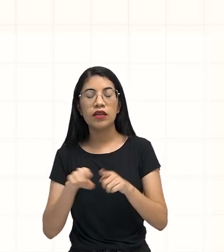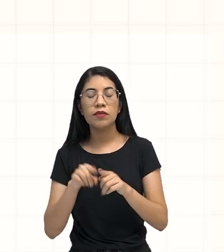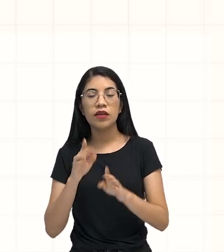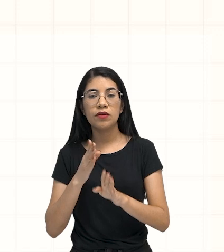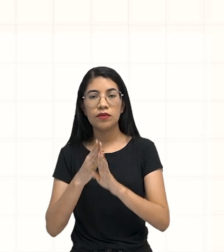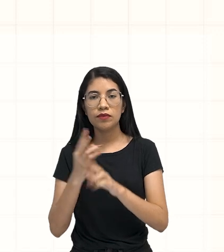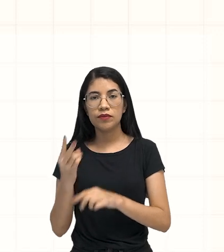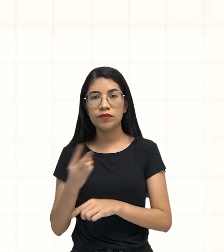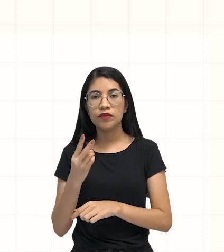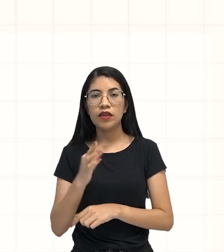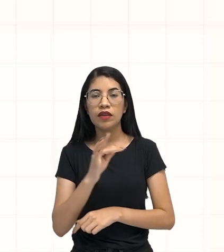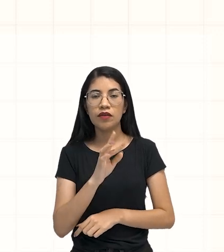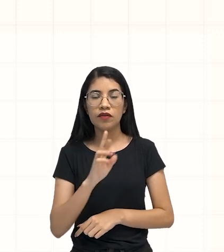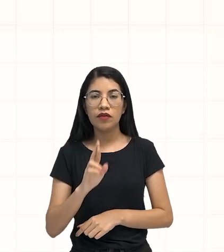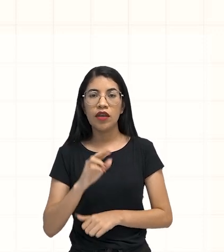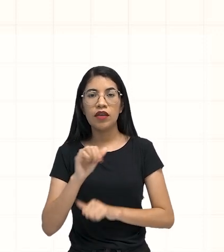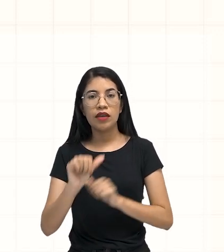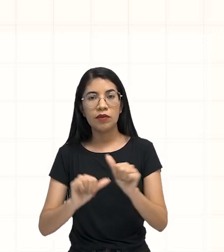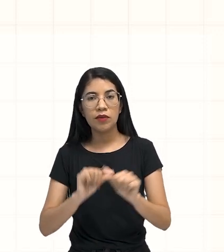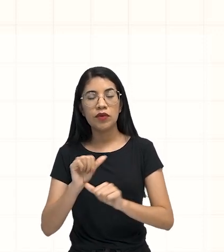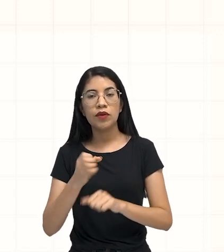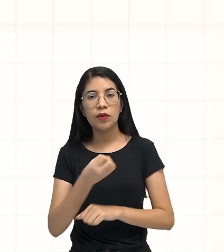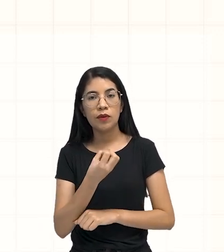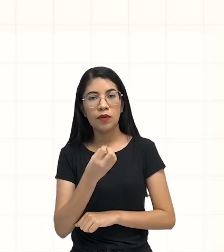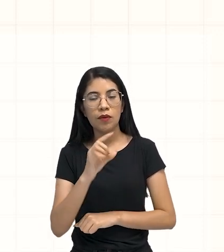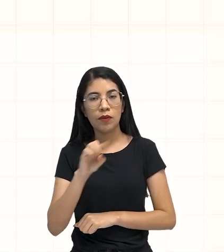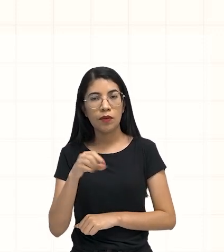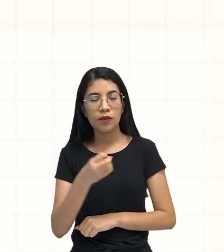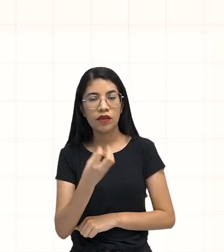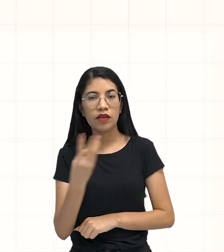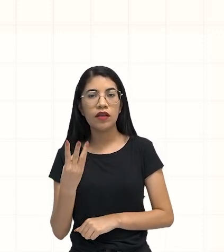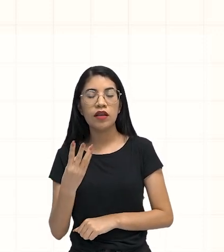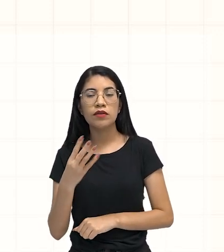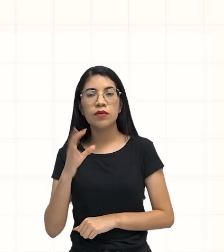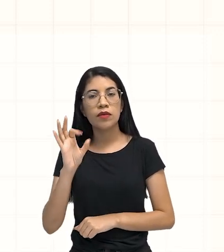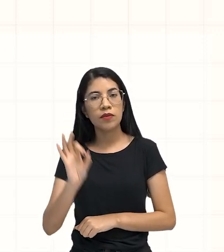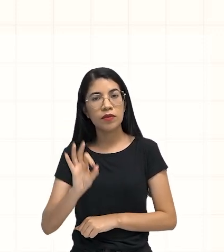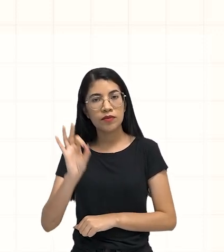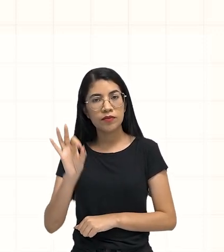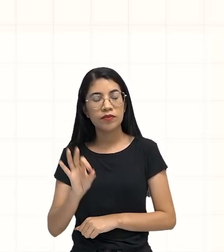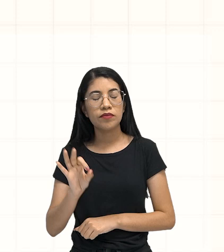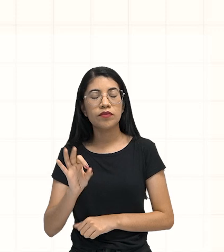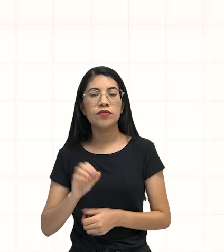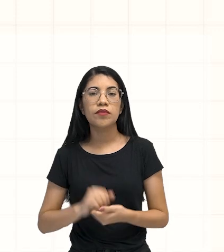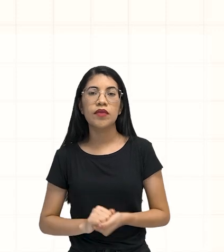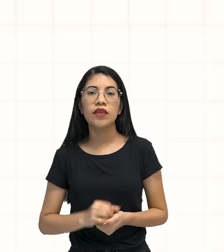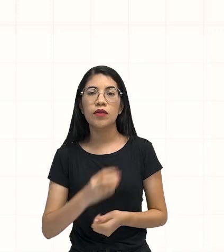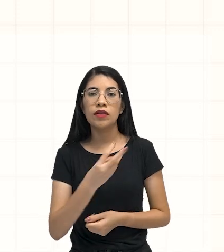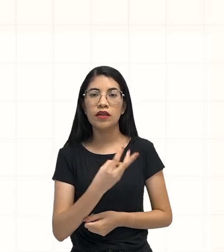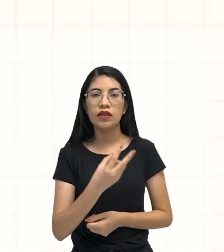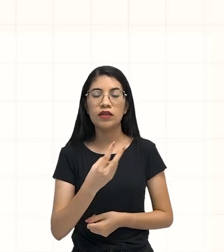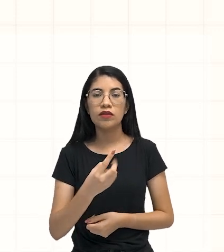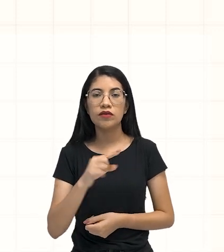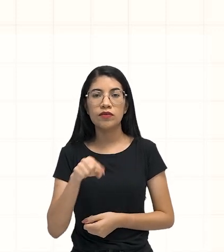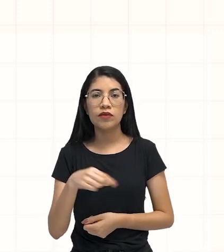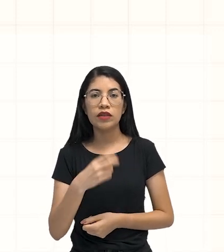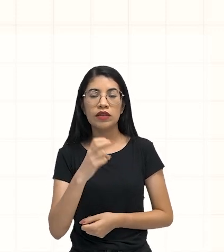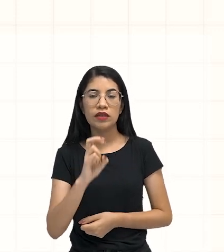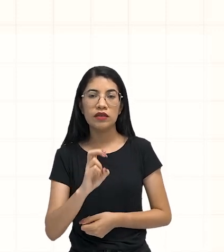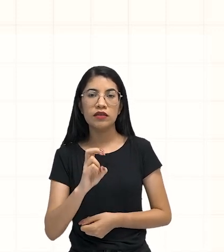frequência relativa. Transformando esse decimal em porcentagem, nós temos